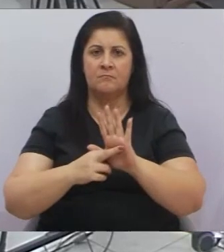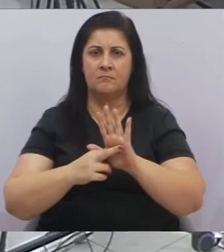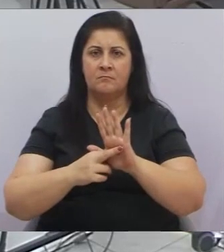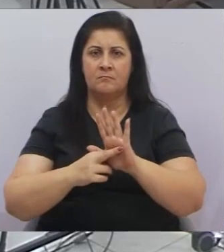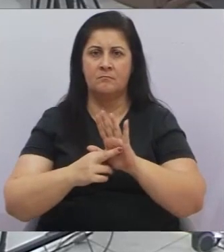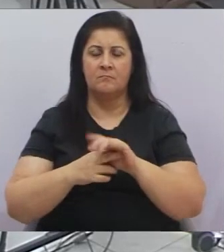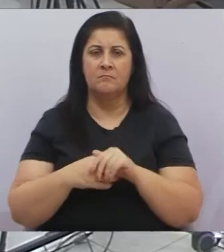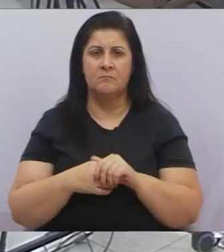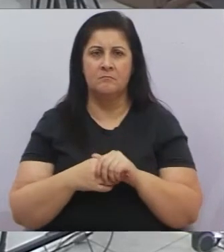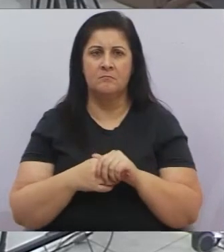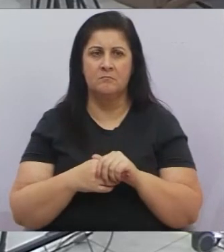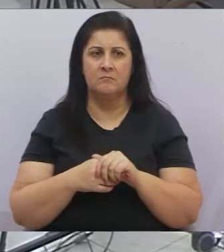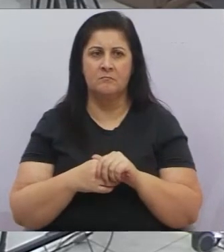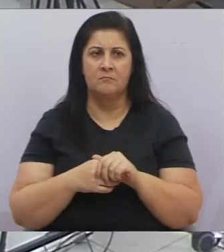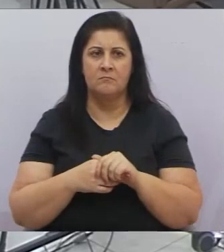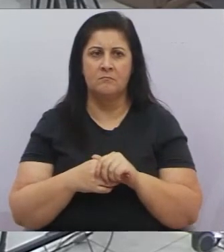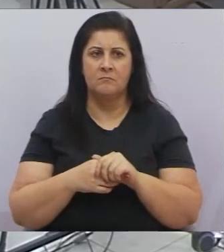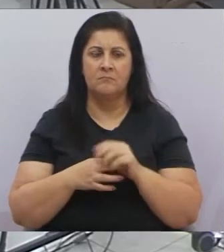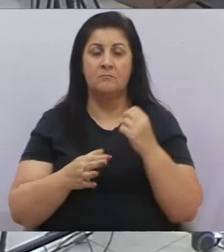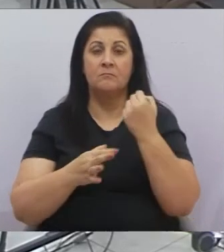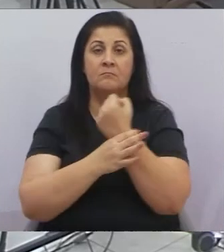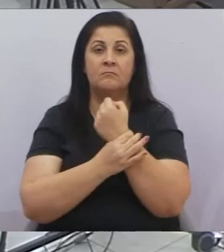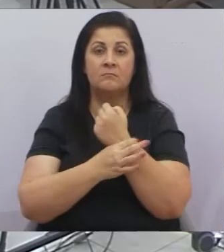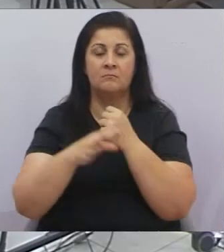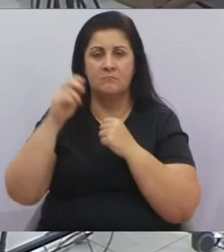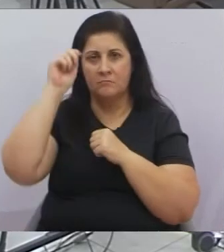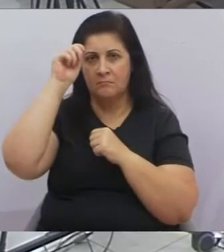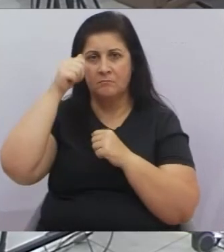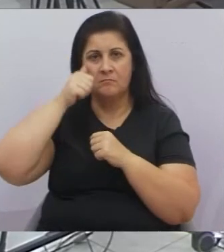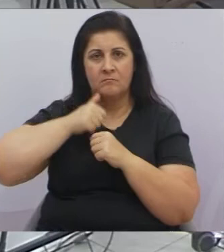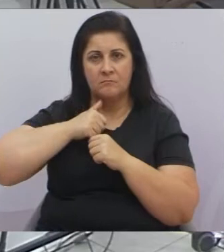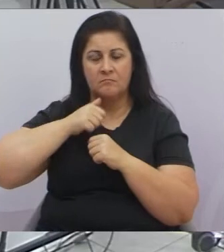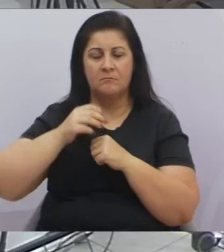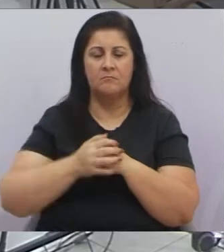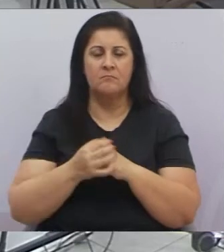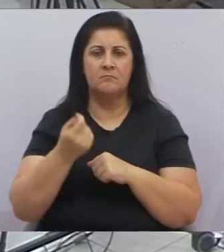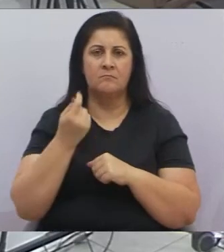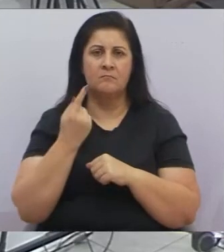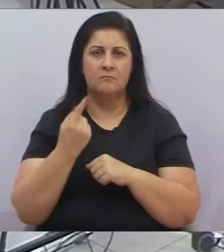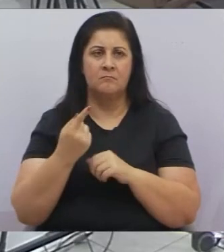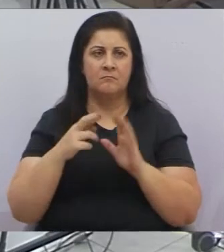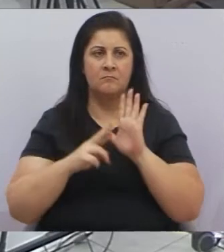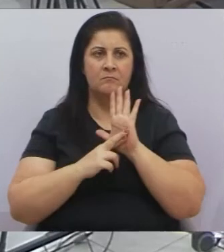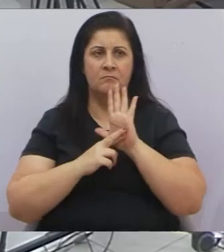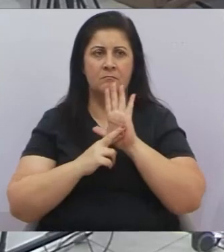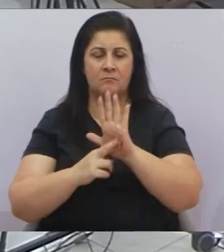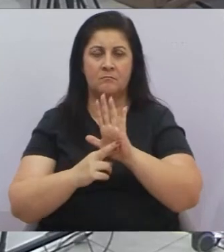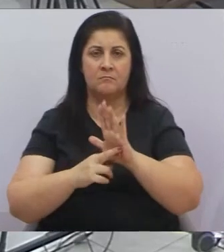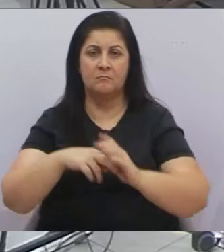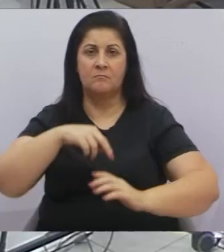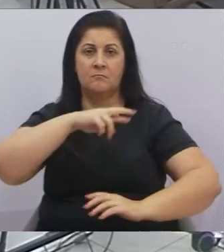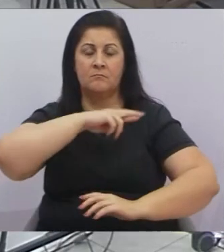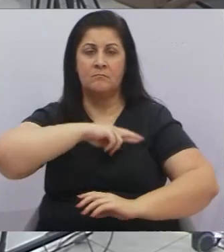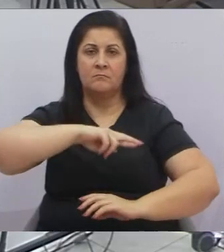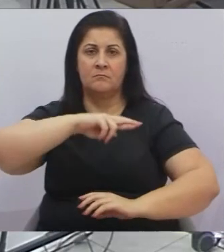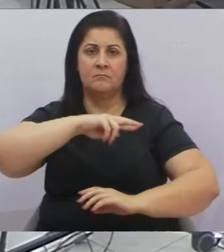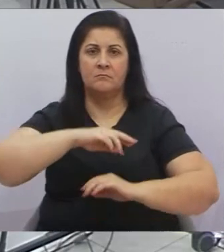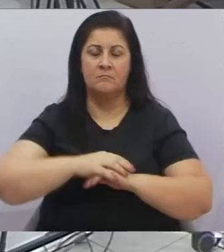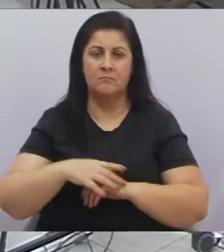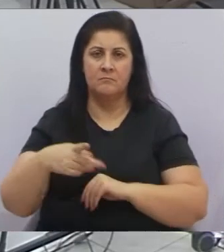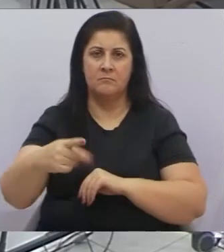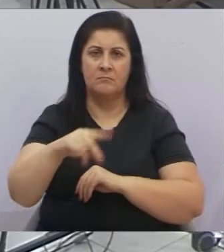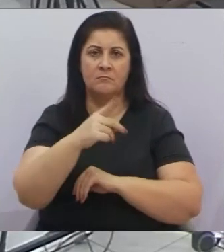das Mulheres. A linha C, 2 representantes da entidade religiosa de matriz